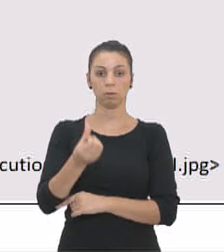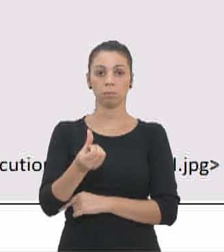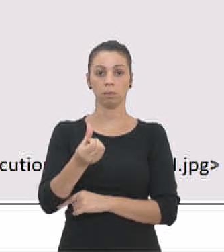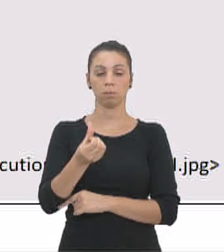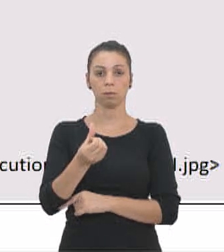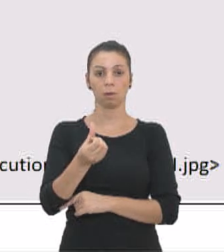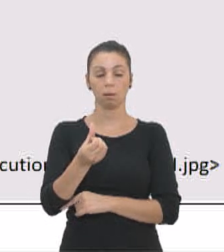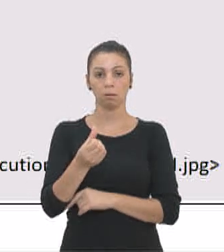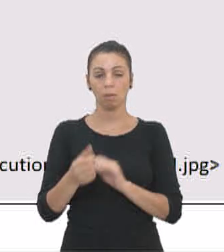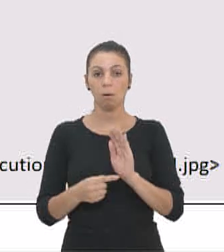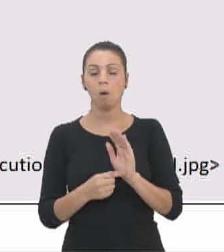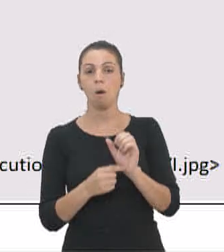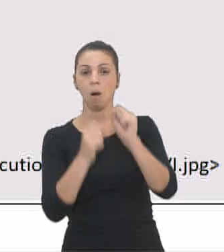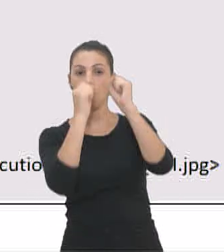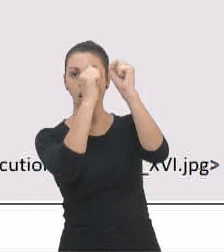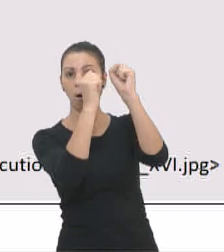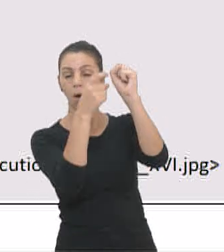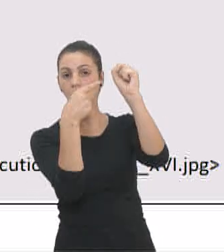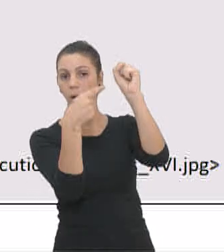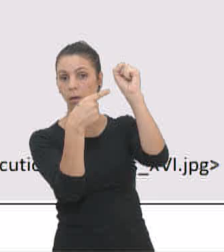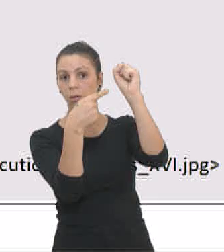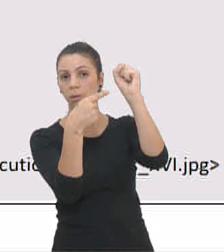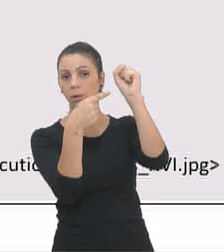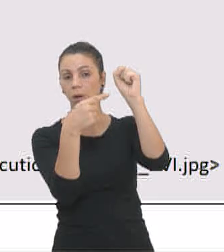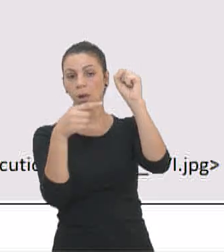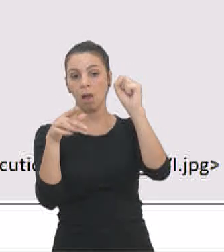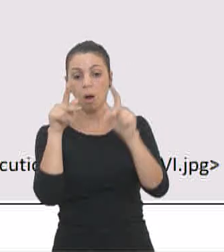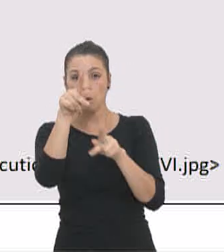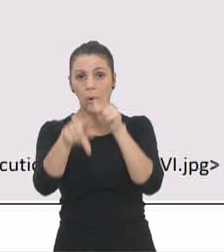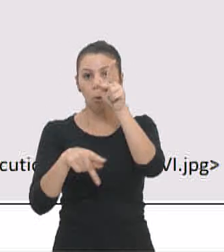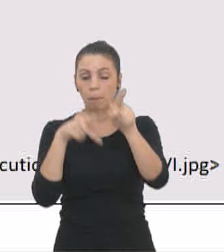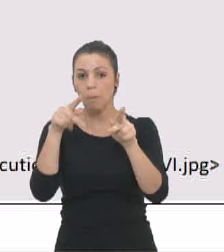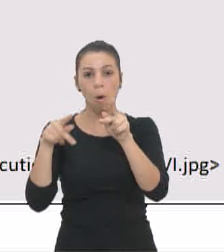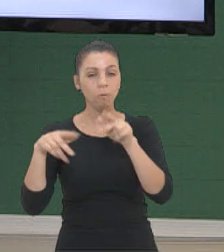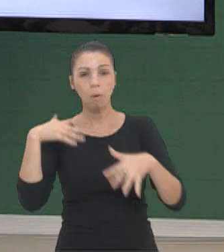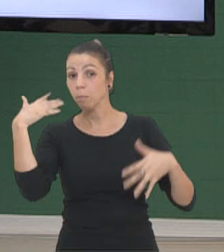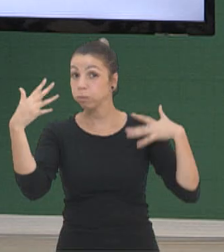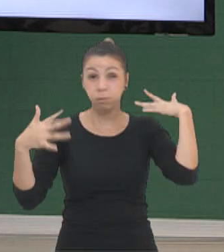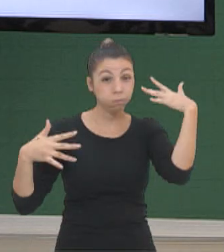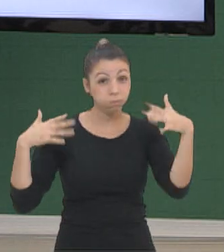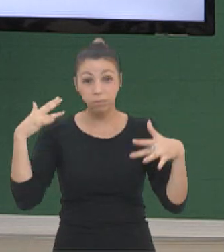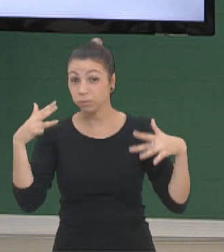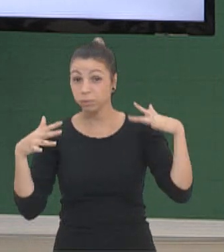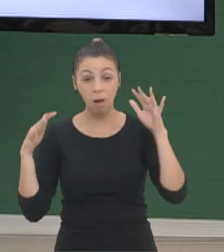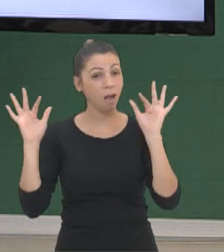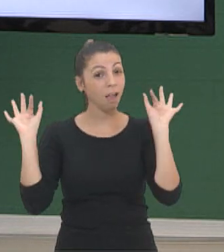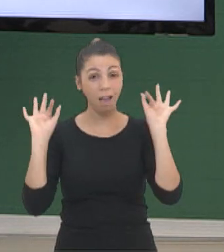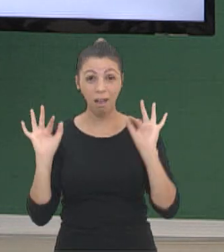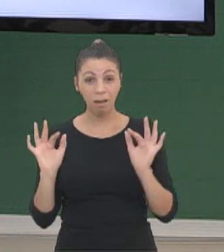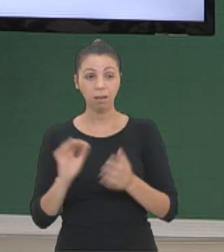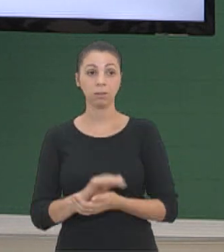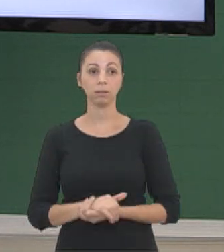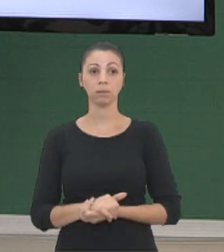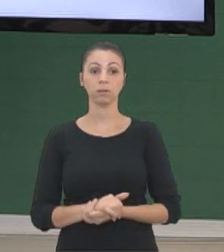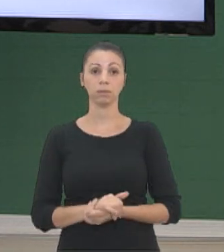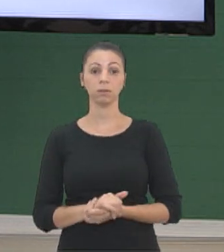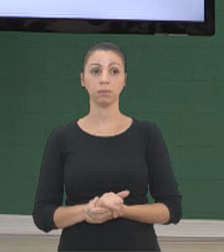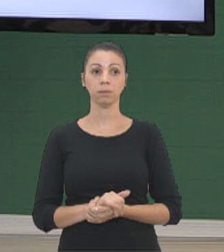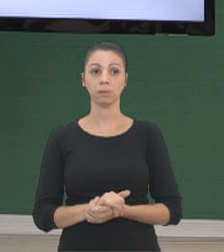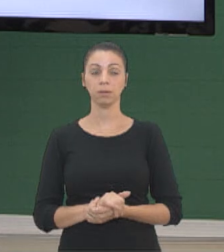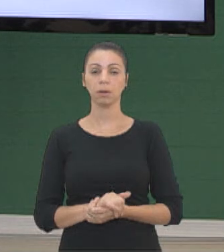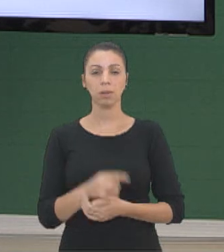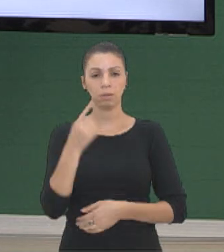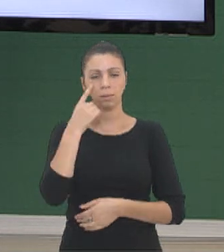população. Interessante você observar aqui essa base desse obelisco. Você